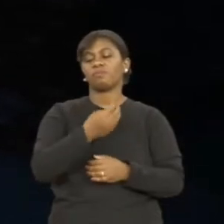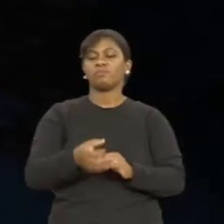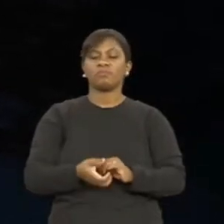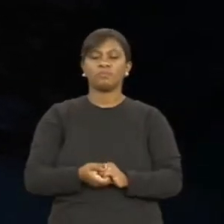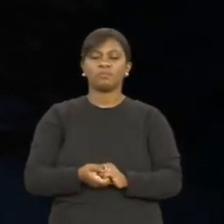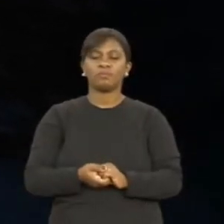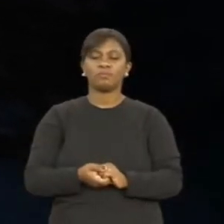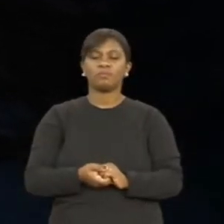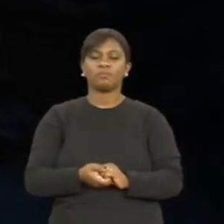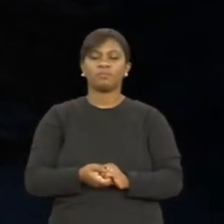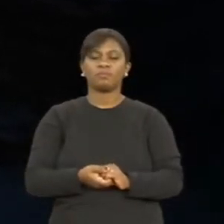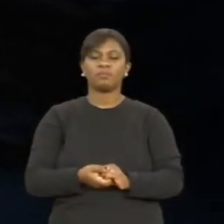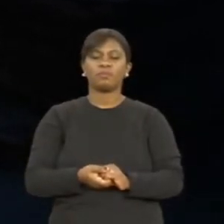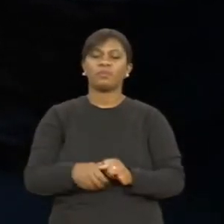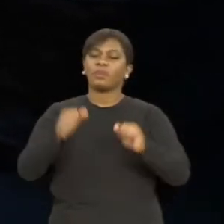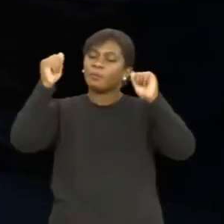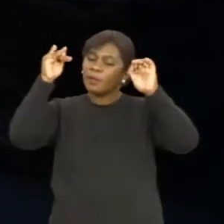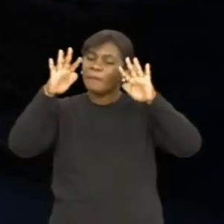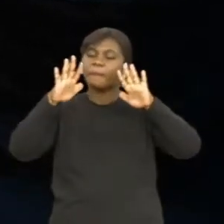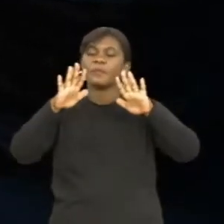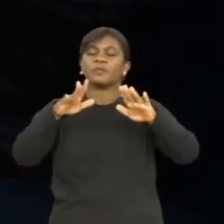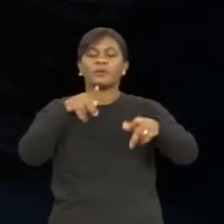para abençoar o seu povo.